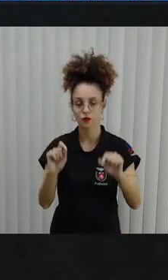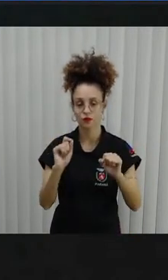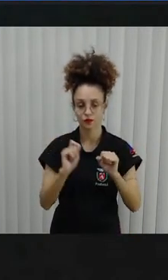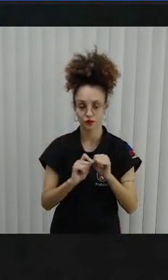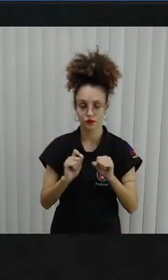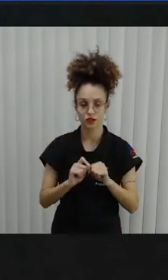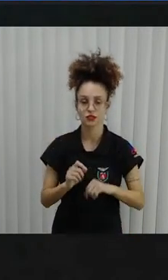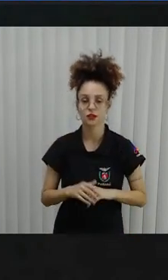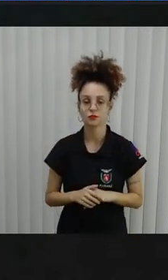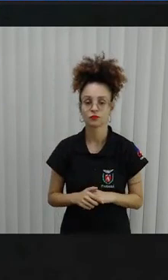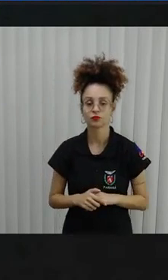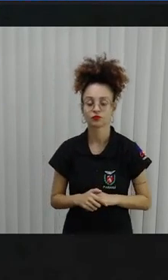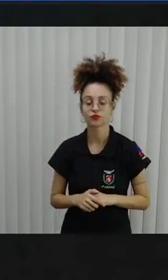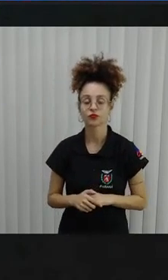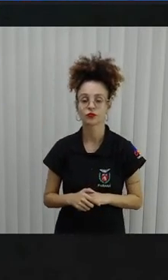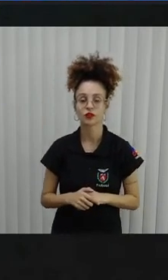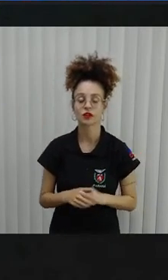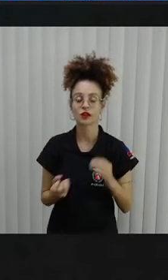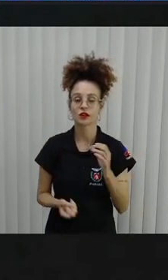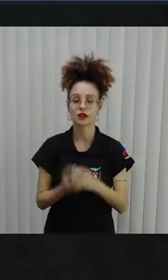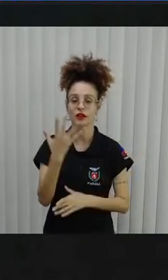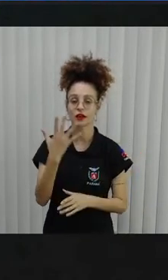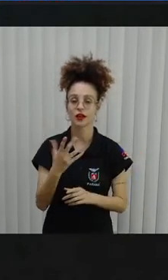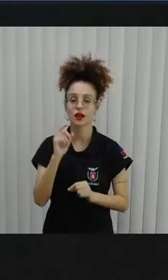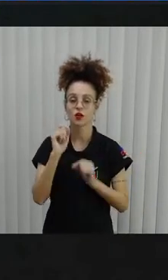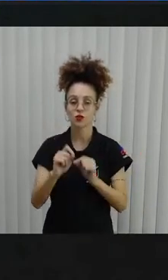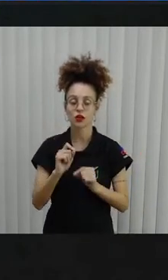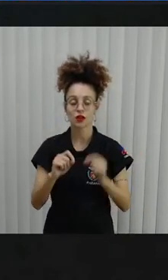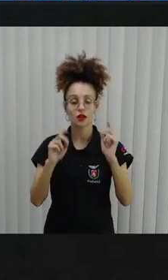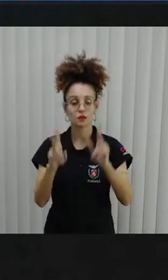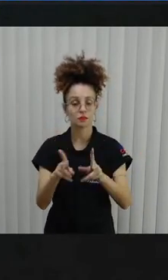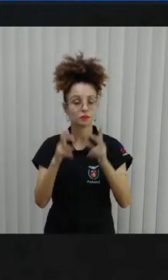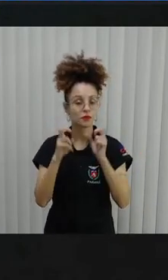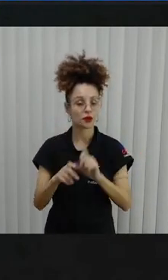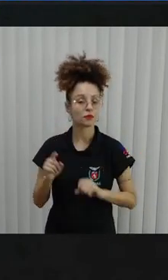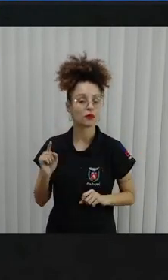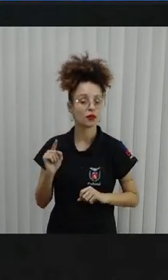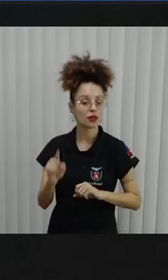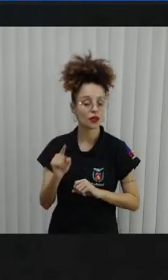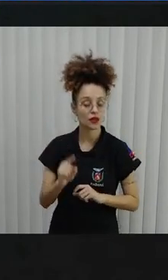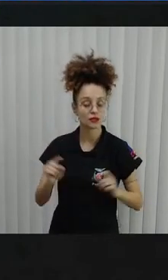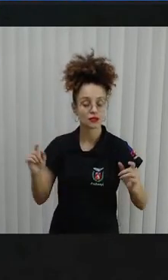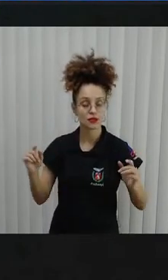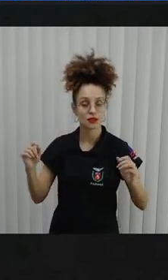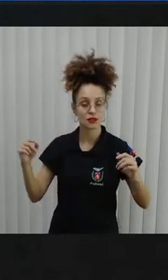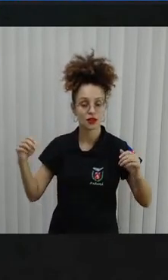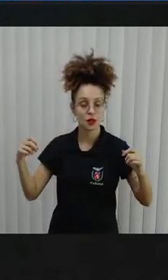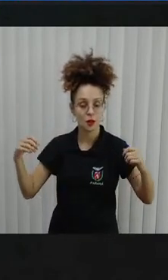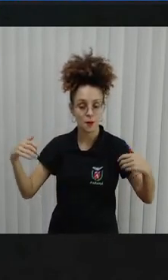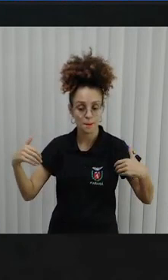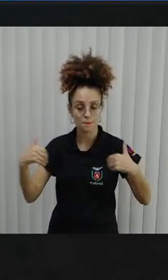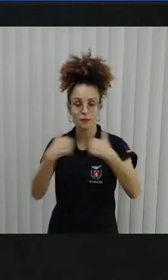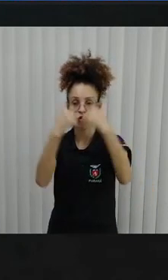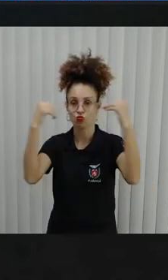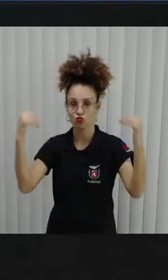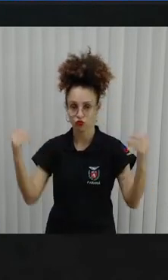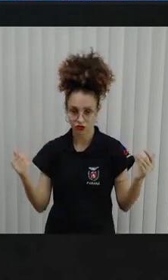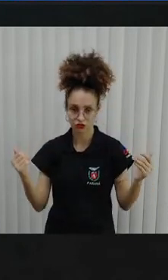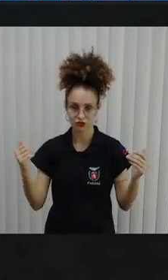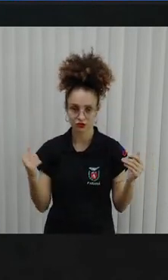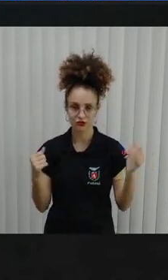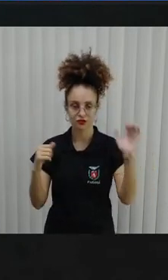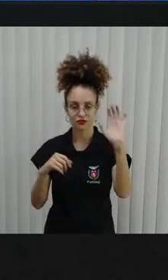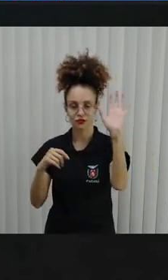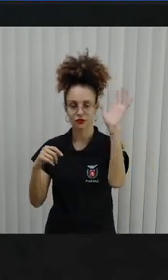pegar e vou criar um script para reconhecer essa colisão do Dino com com